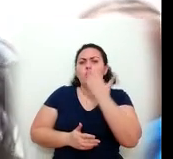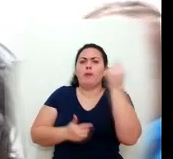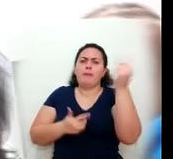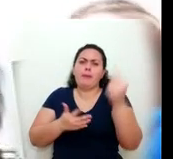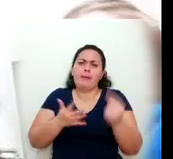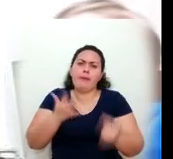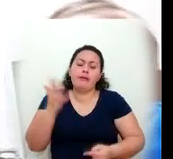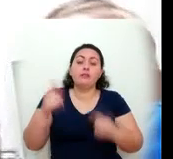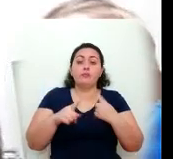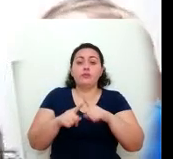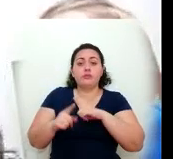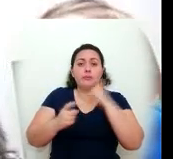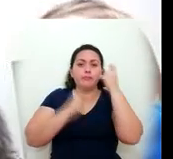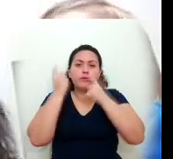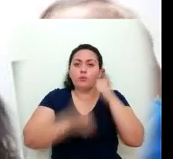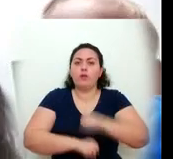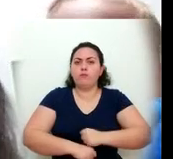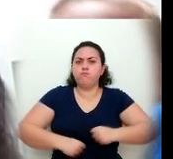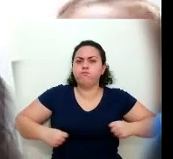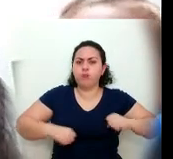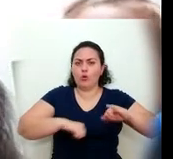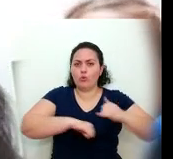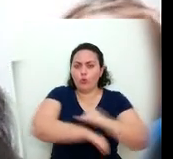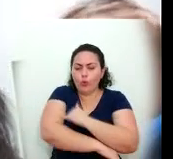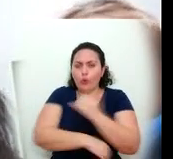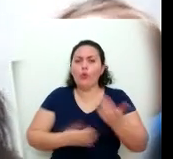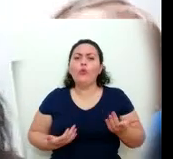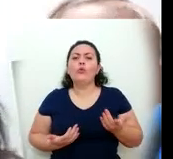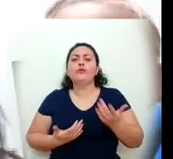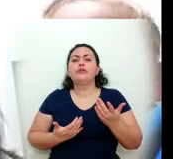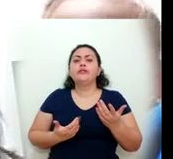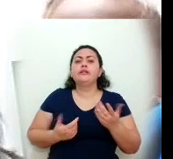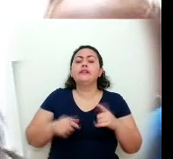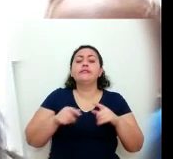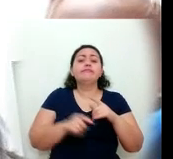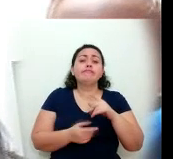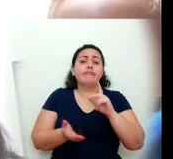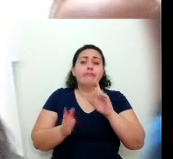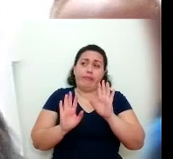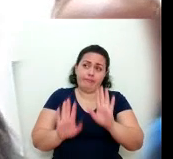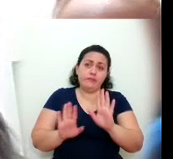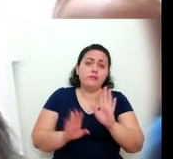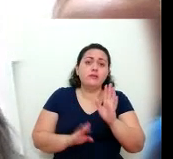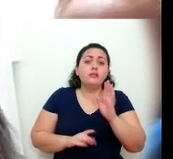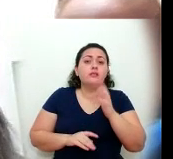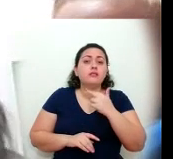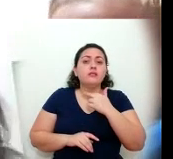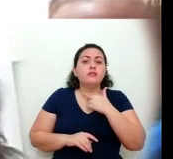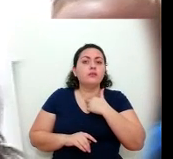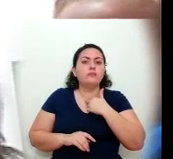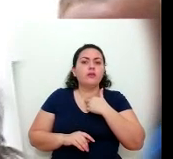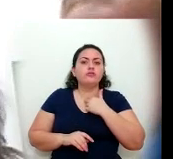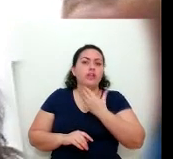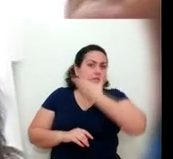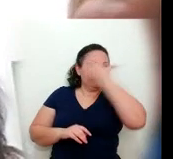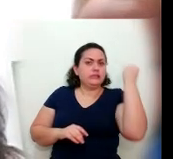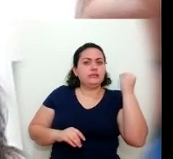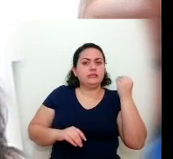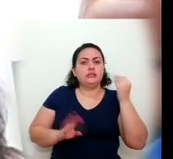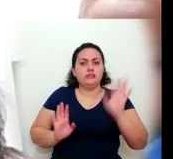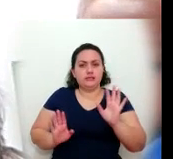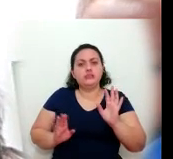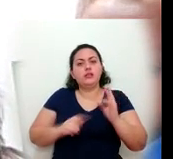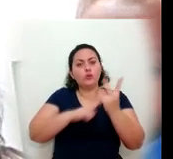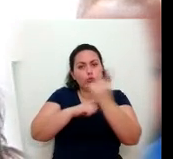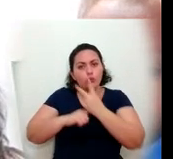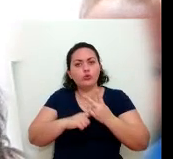nessa época, porque as pessoas estão preocupadas com a questão do ganho de peso, né? E não que se preocupar com a questão estética